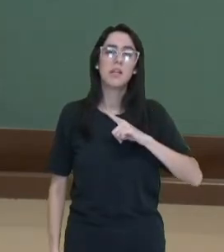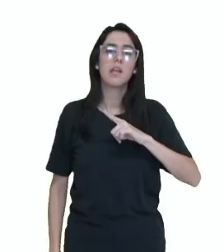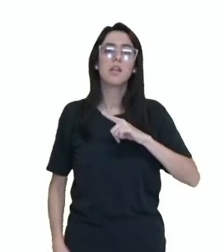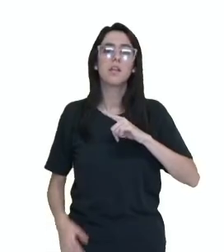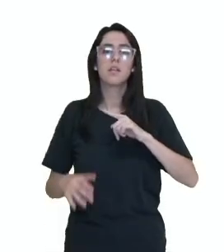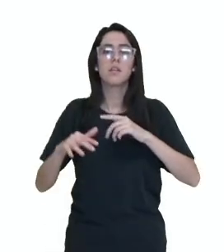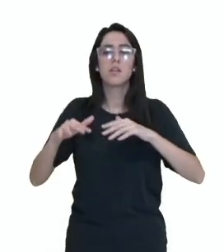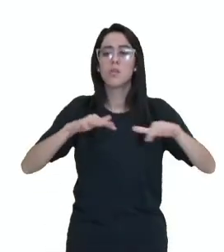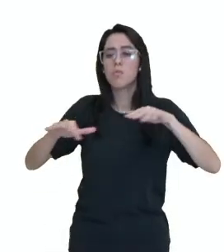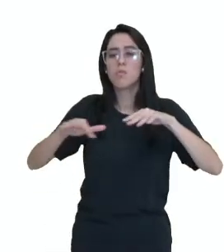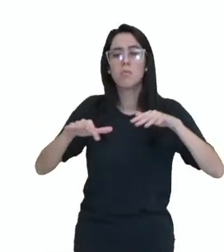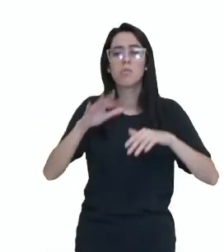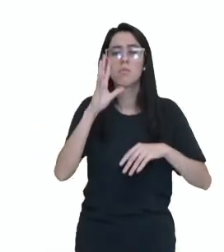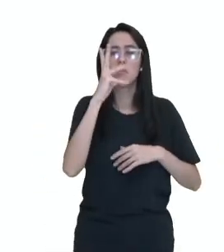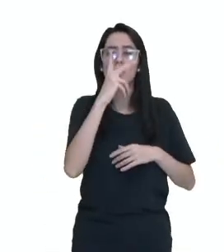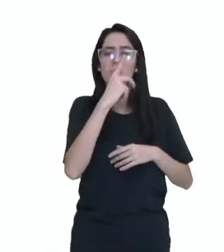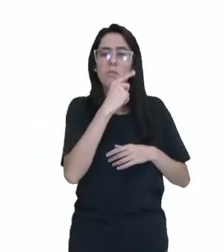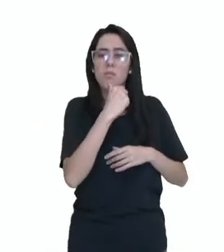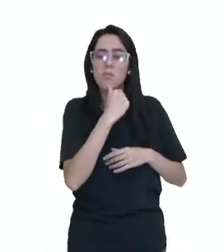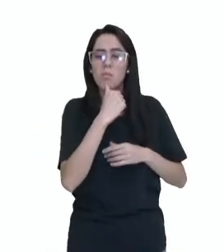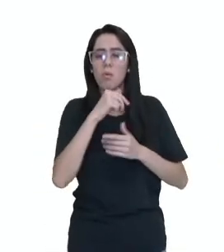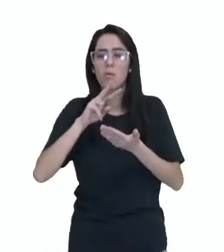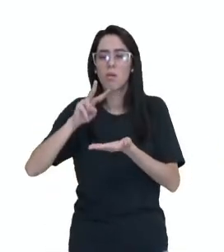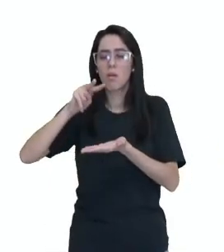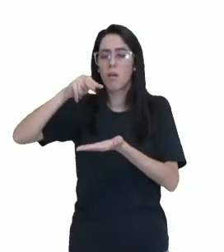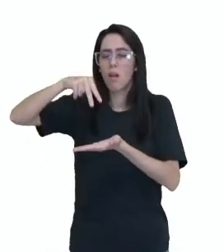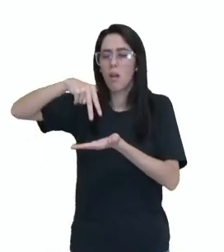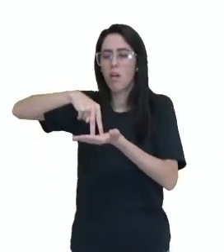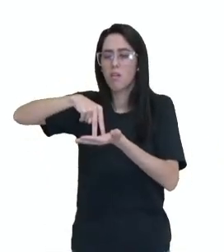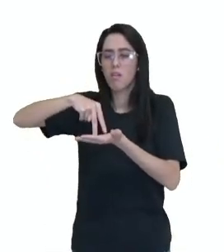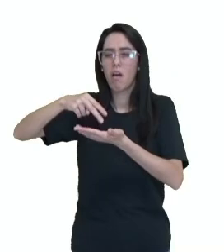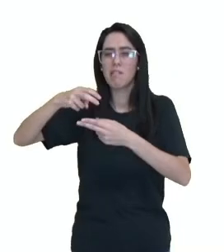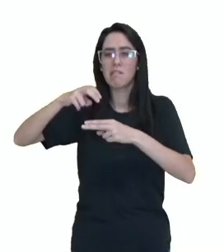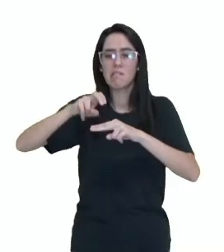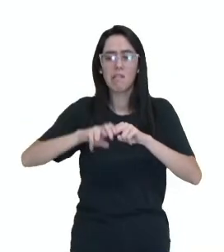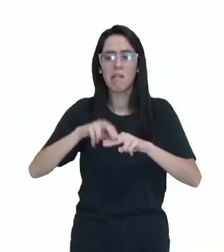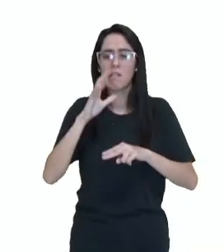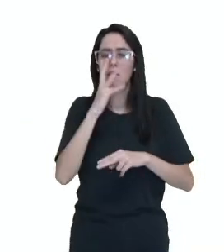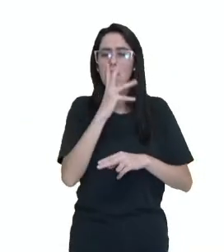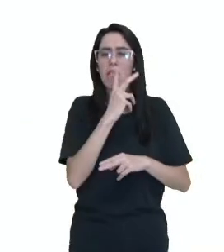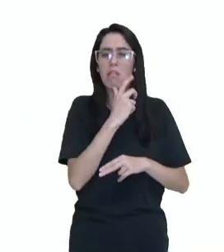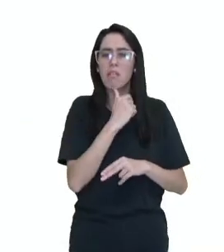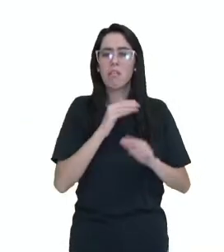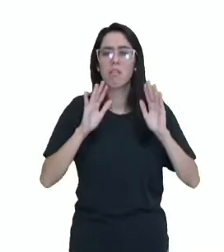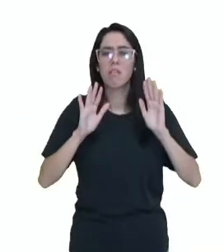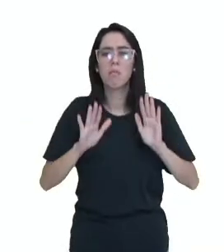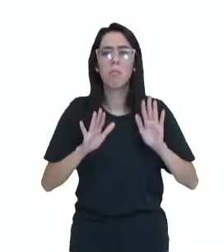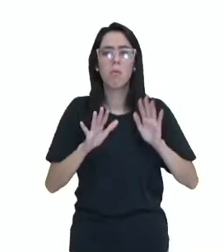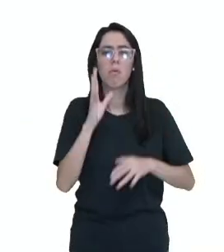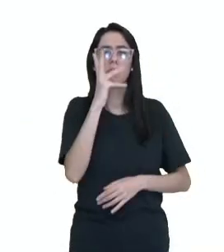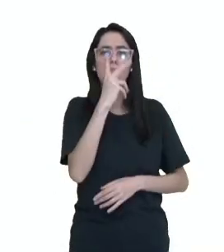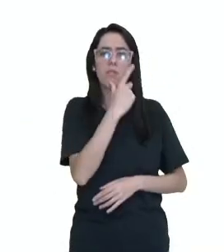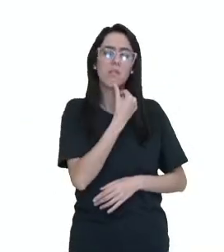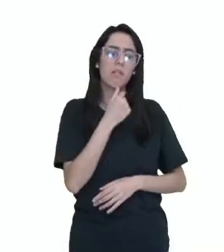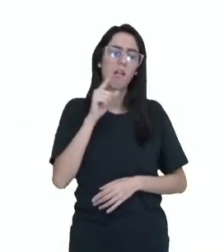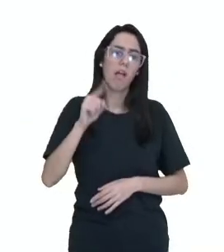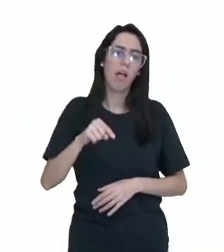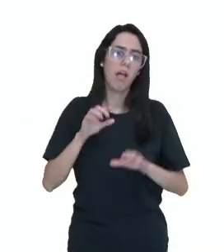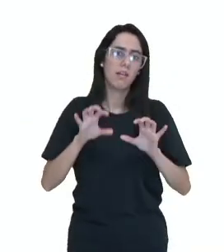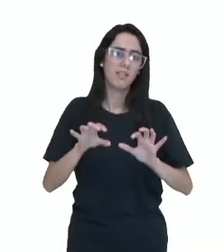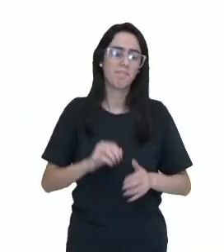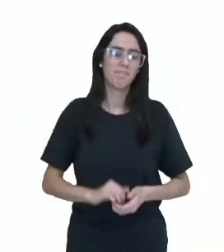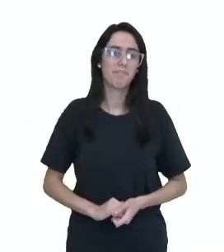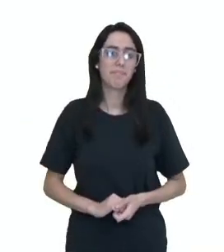ao se movimentar. Então dificuldade para levantar, dificuldade para sentar, né, vai ter maior lentidão nesses